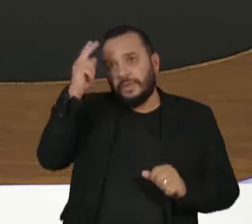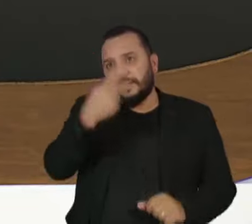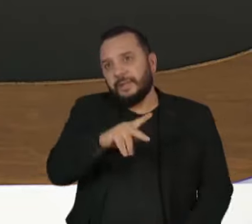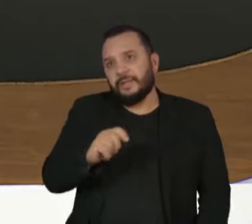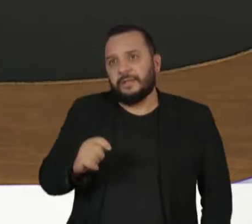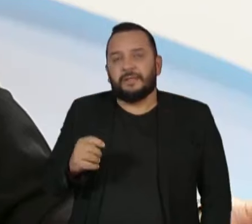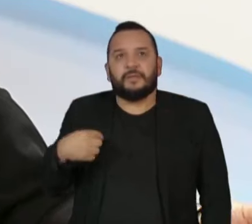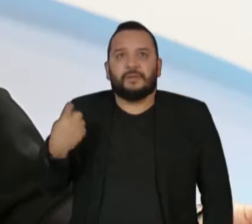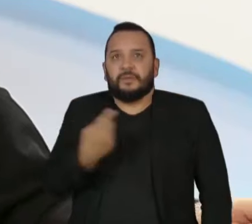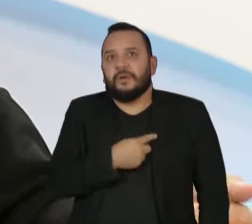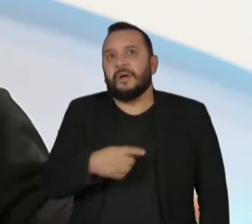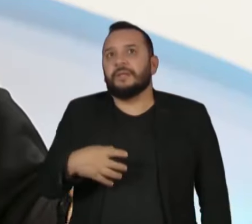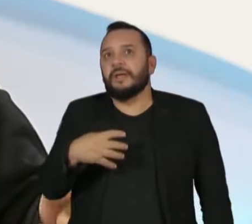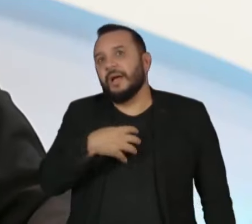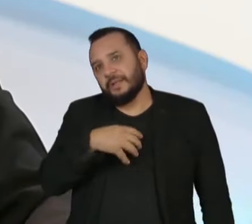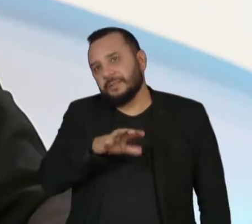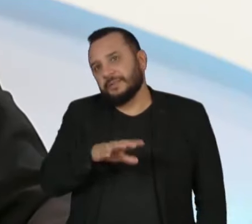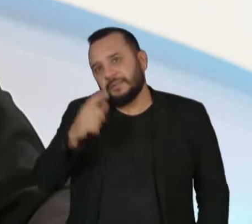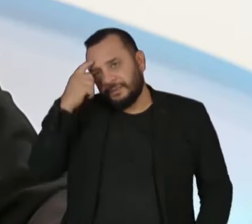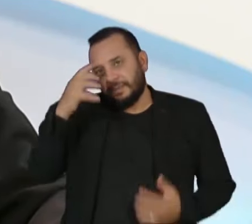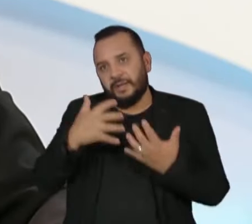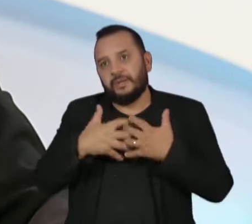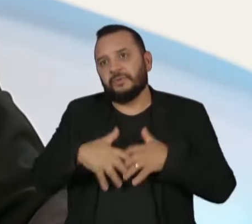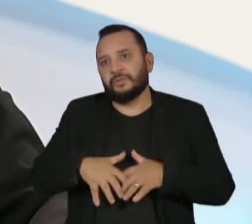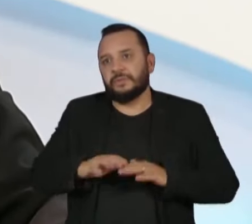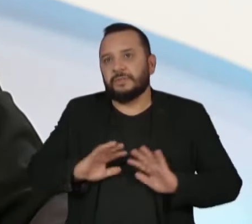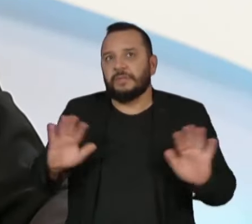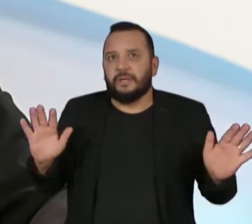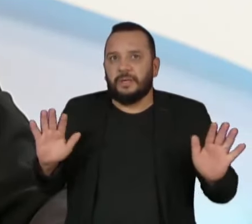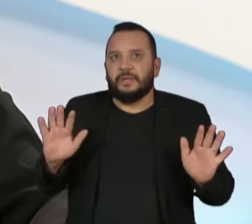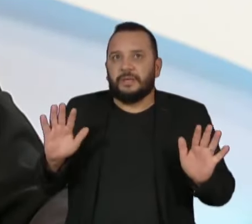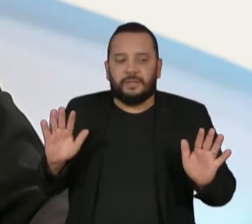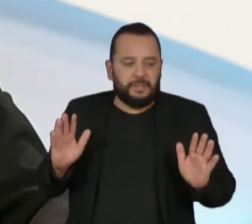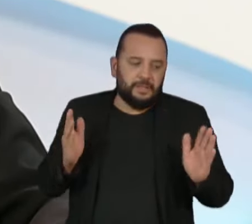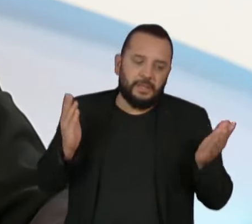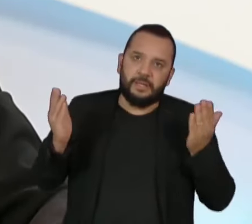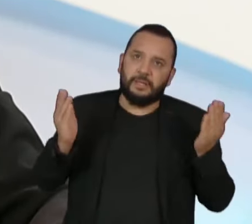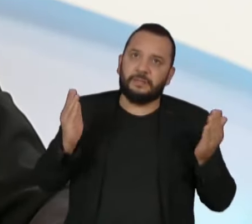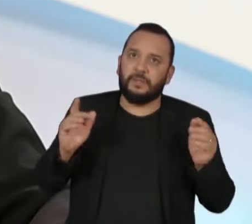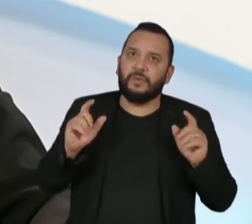assim que a gente tem que raciocinar com relação